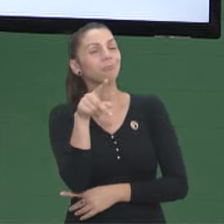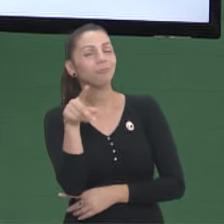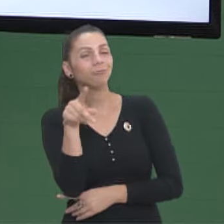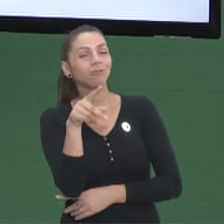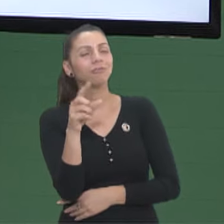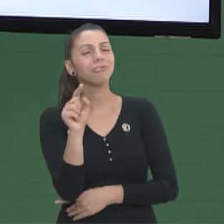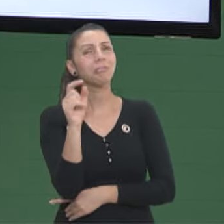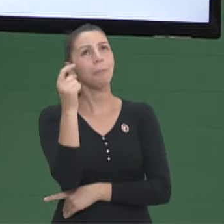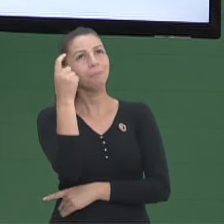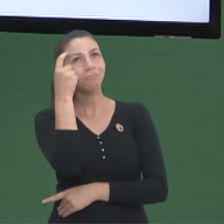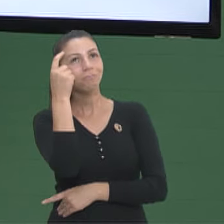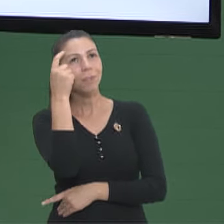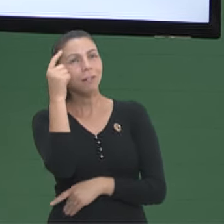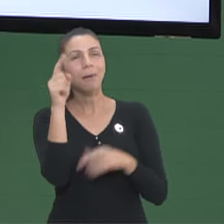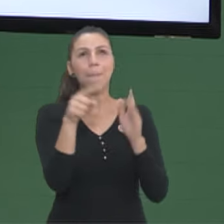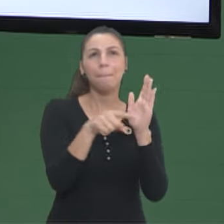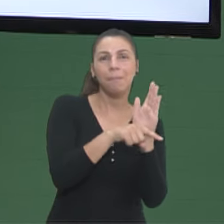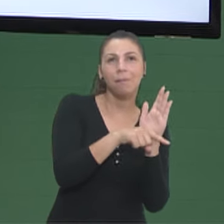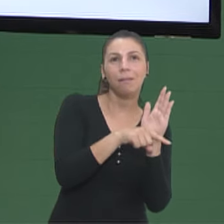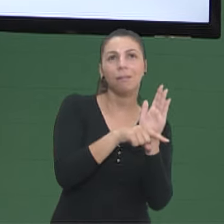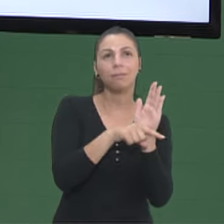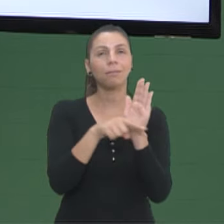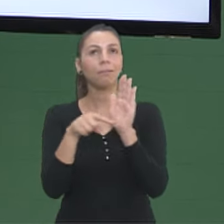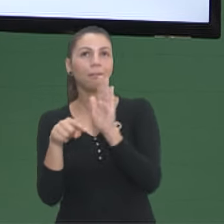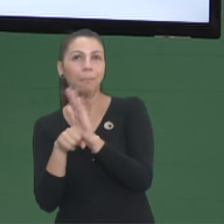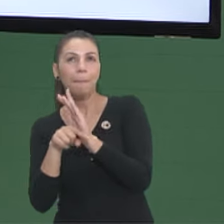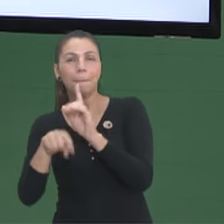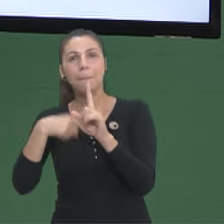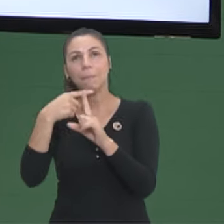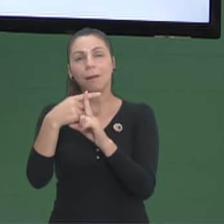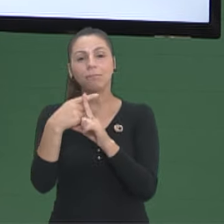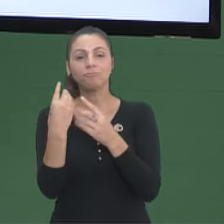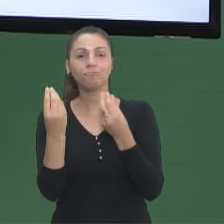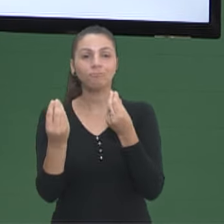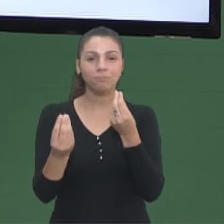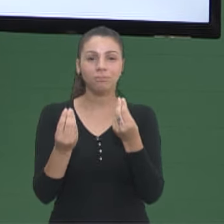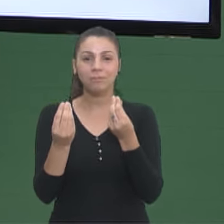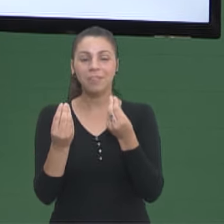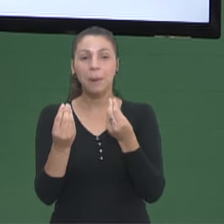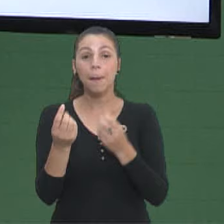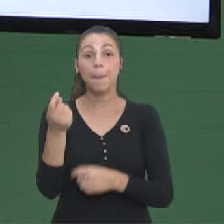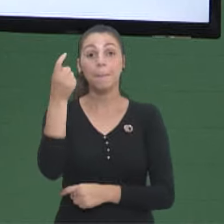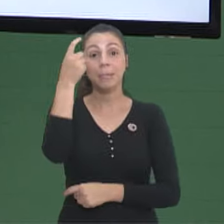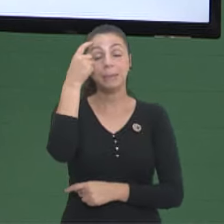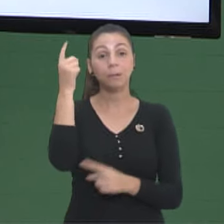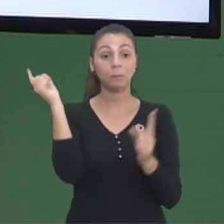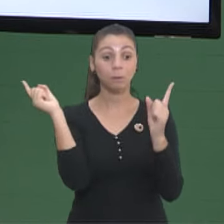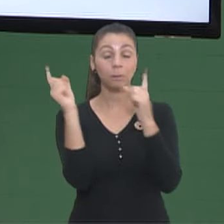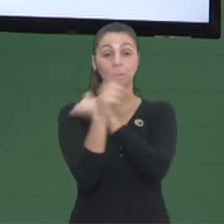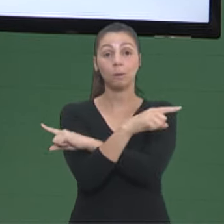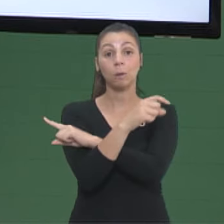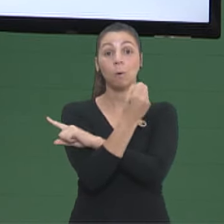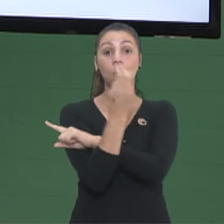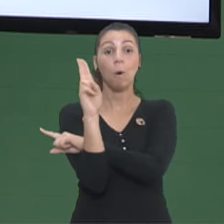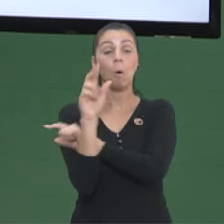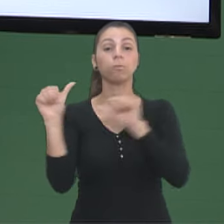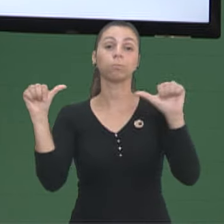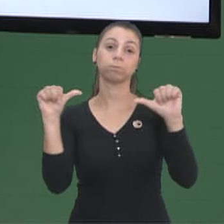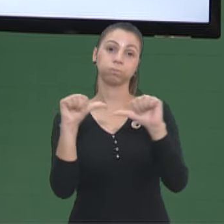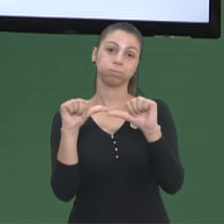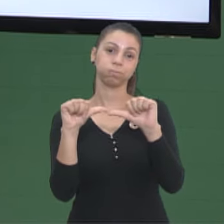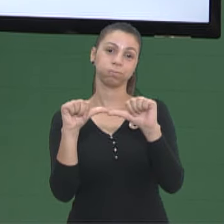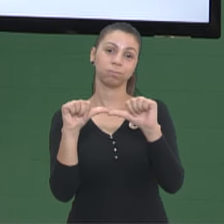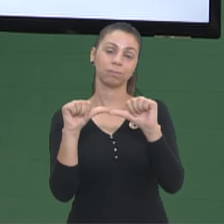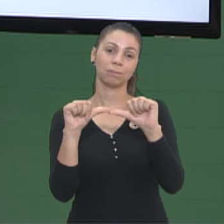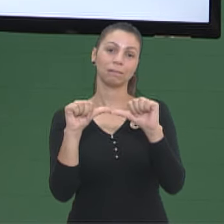pensa no menos, menos alguma coisa, menos, mais alguma coisa, a gente vai pensar no oposto ou simétrico, não